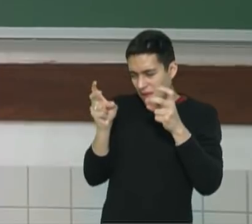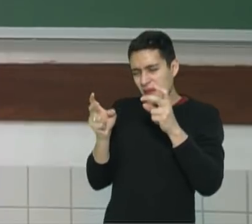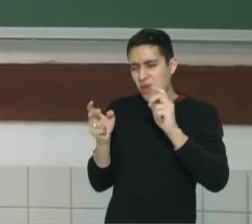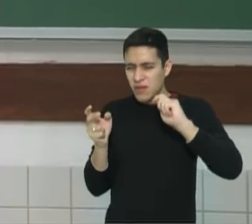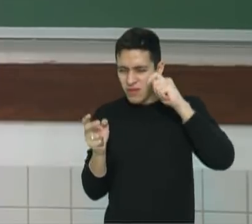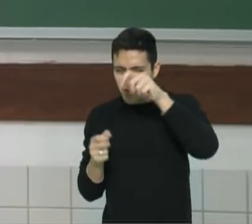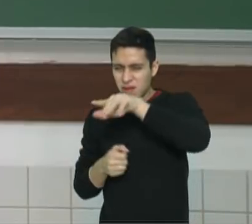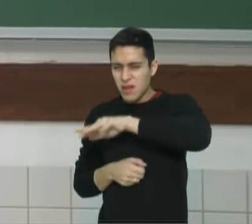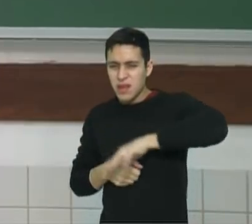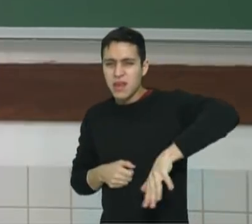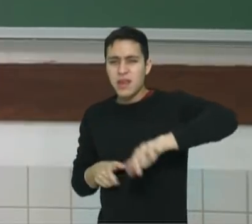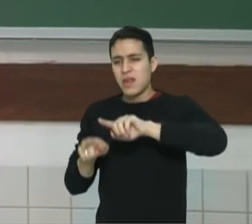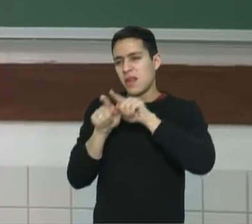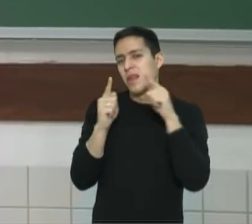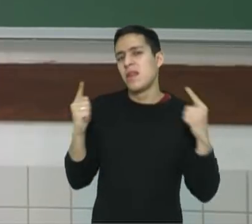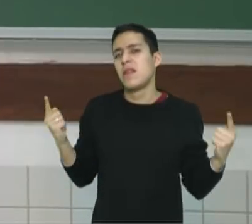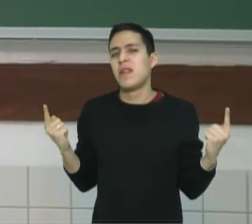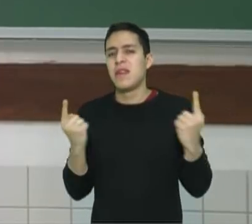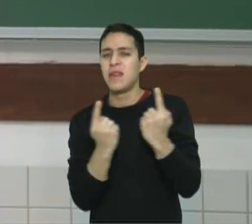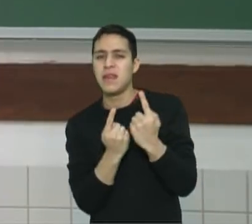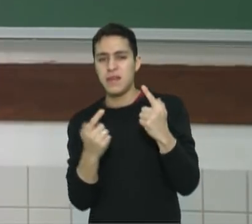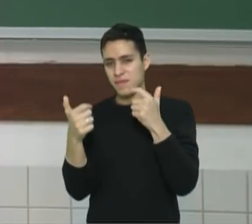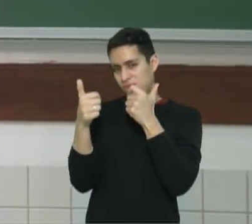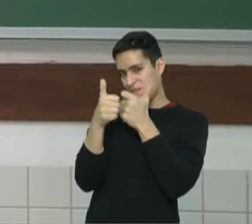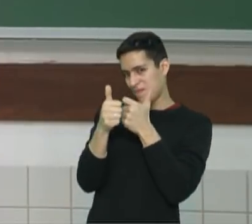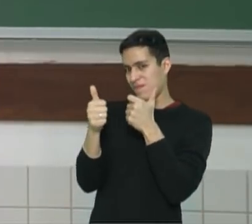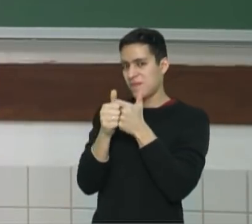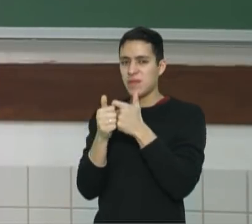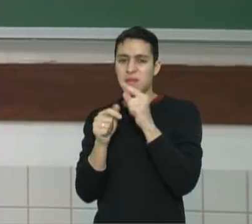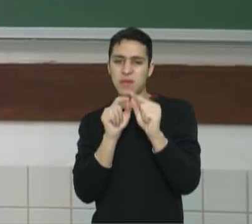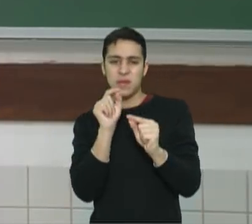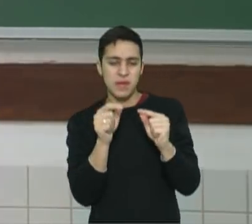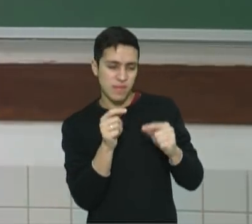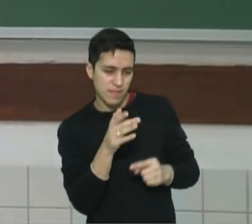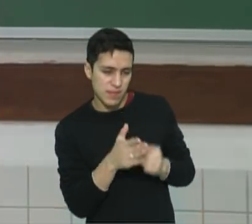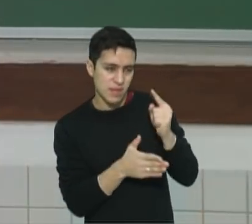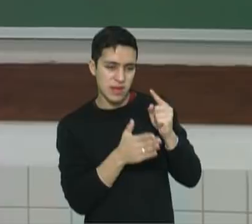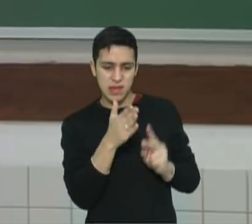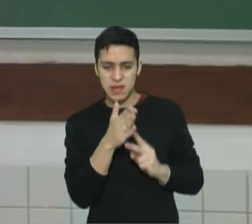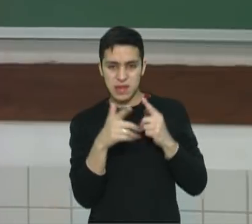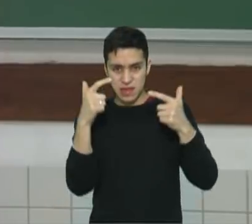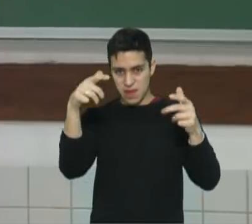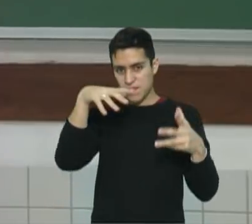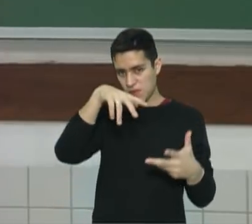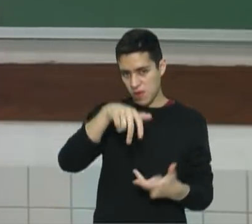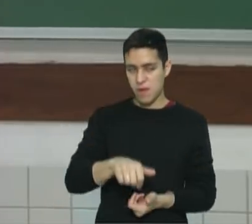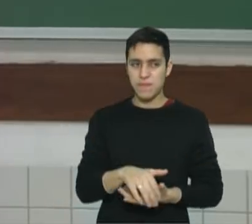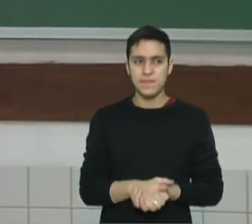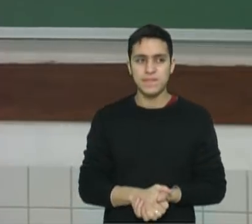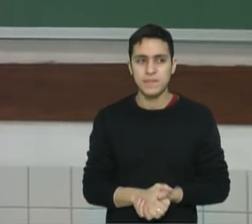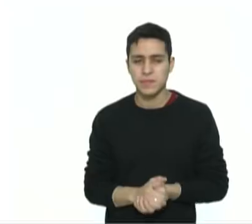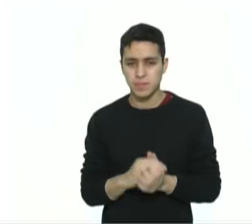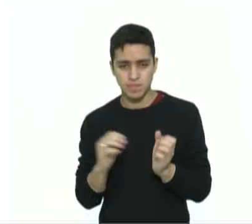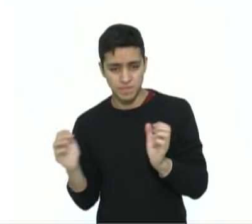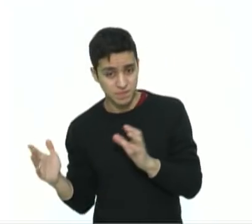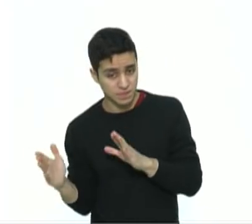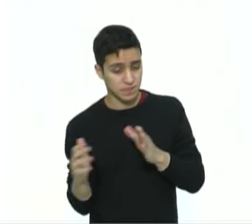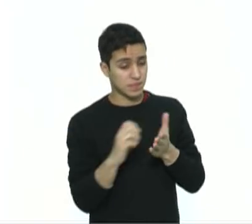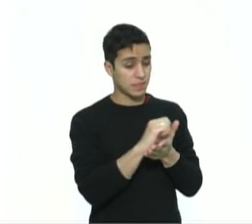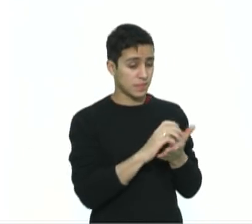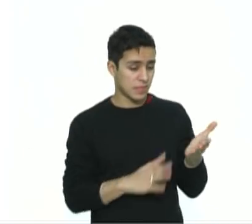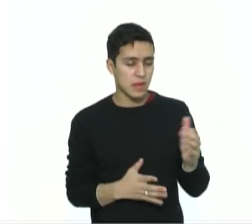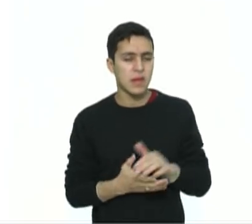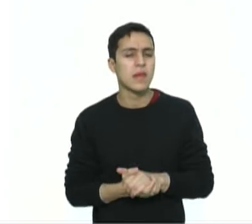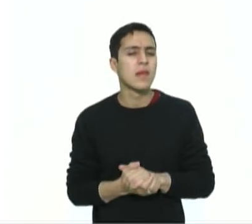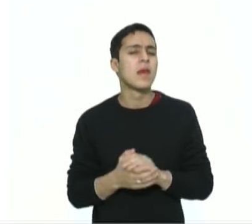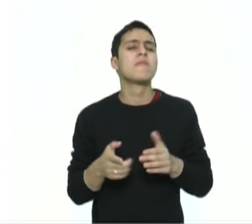espaço geográfico a proximidade entre Primeira e Segunda Guerra Mundial. Agora vamos lá. Quais são as